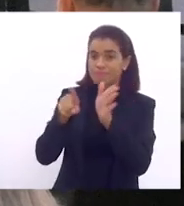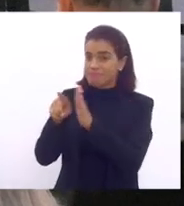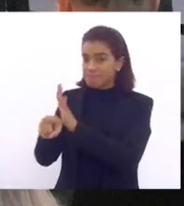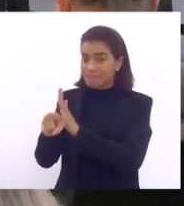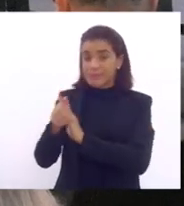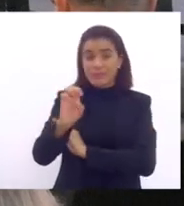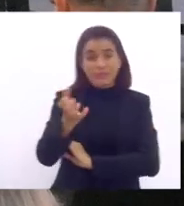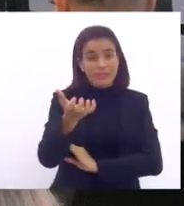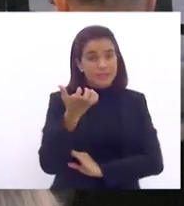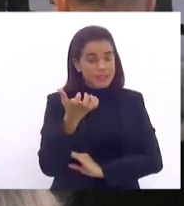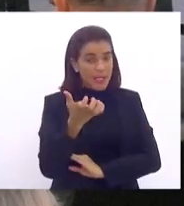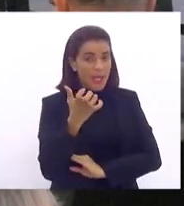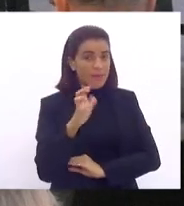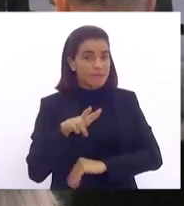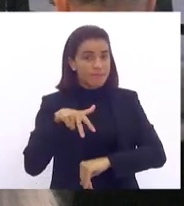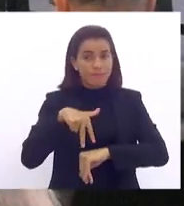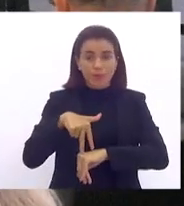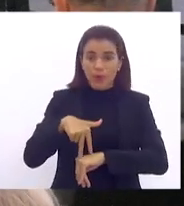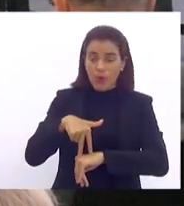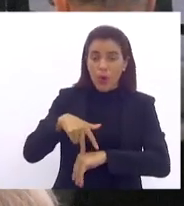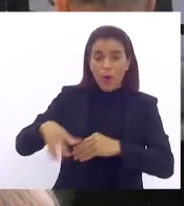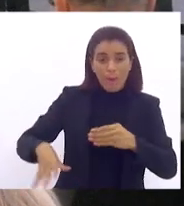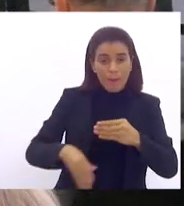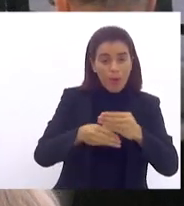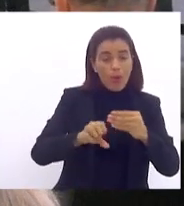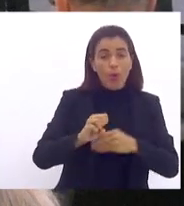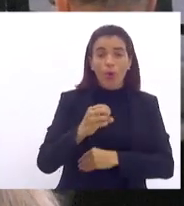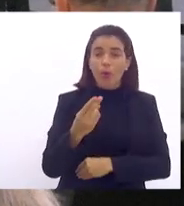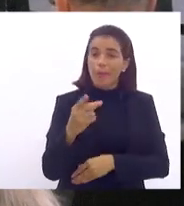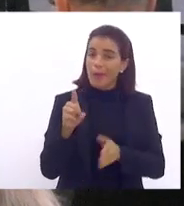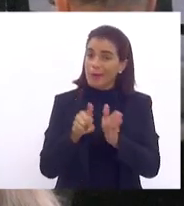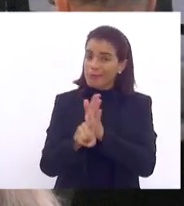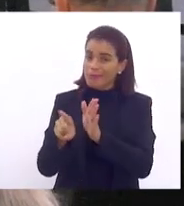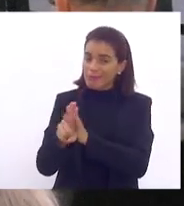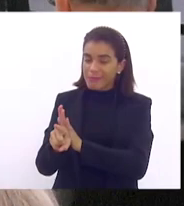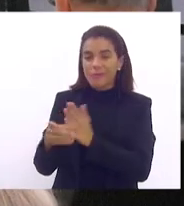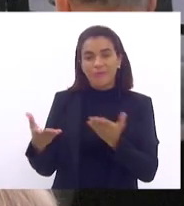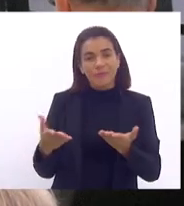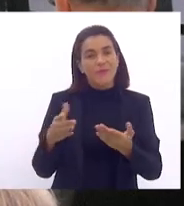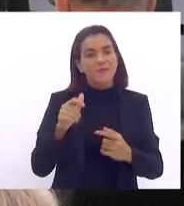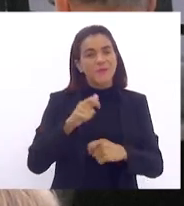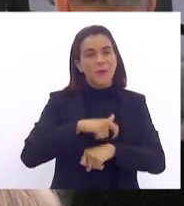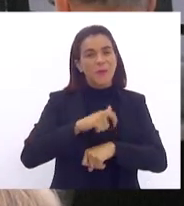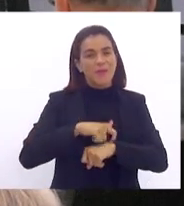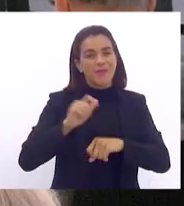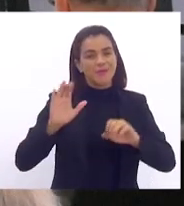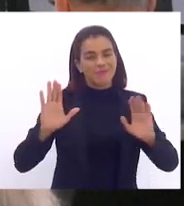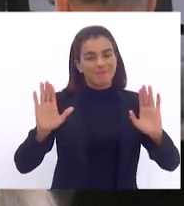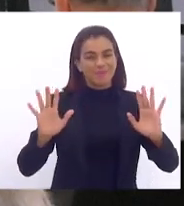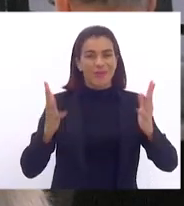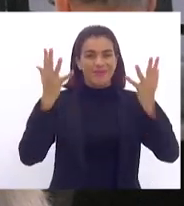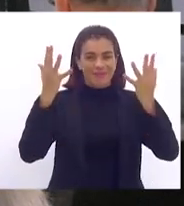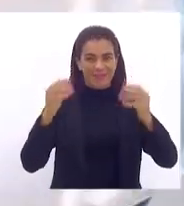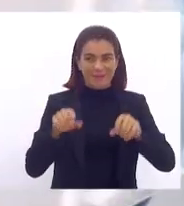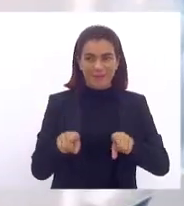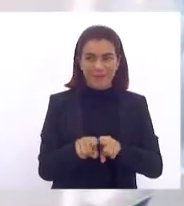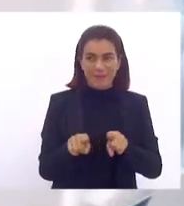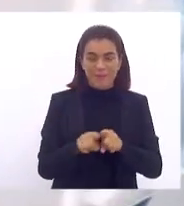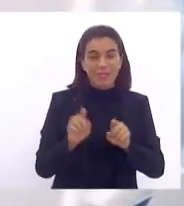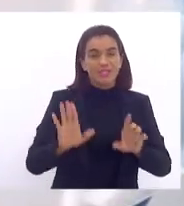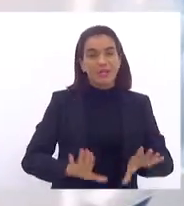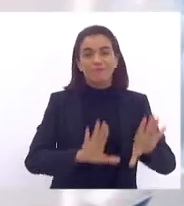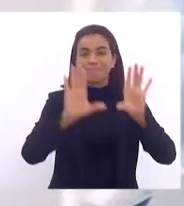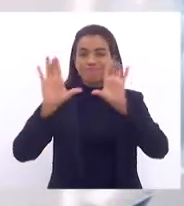quiser desejar fazer alguma consideração ou perguntas Essa é a ideia do evento pra gente fazer um breve debate e já passar pro próximo